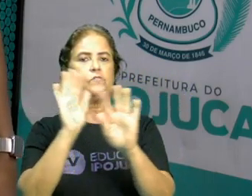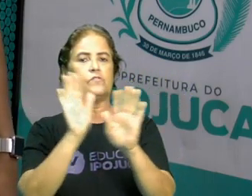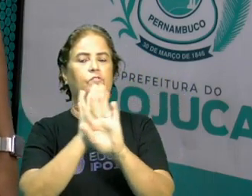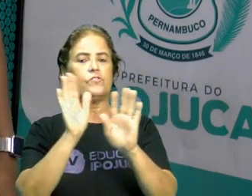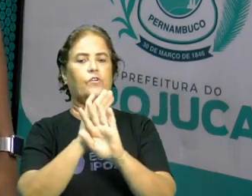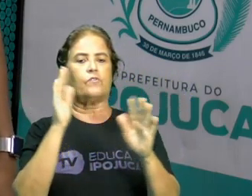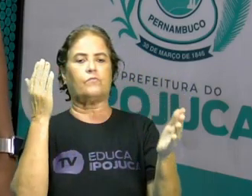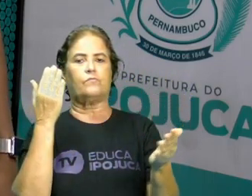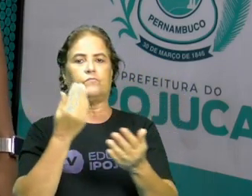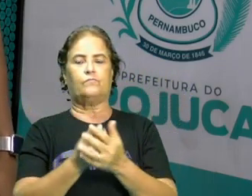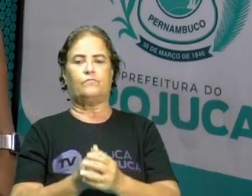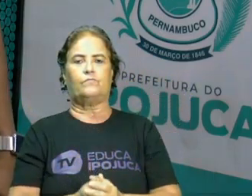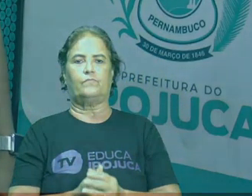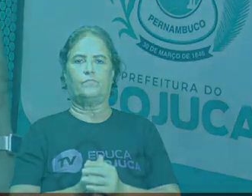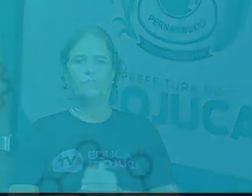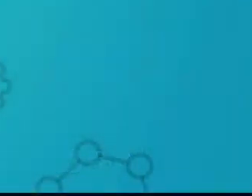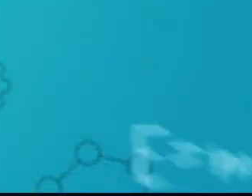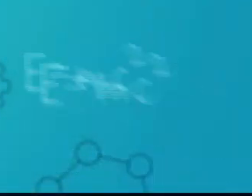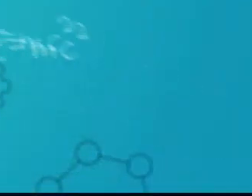Tchau!